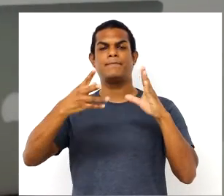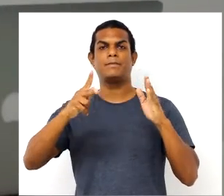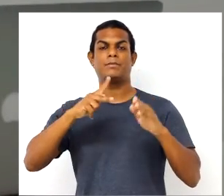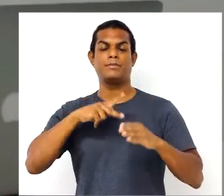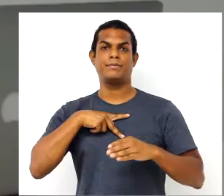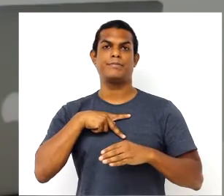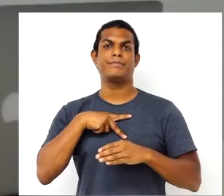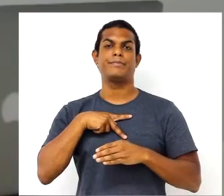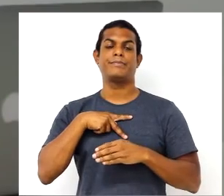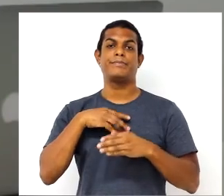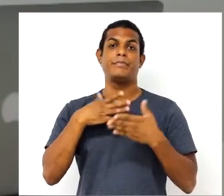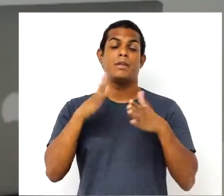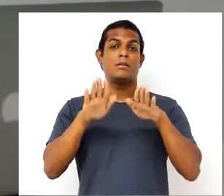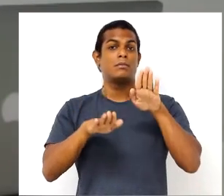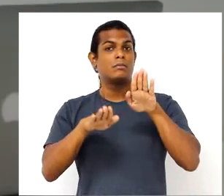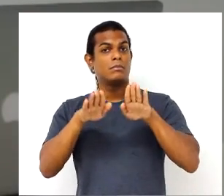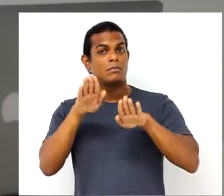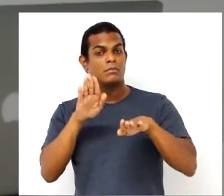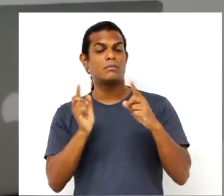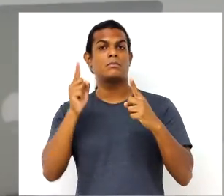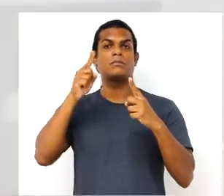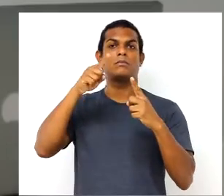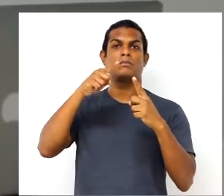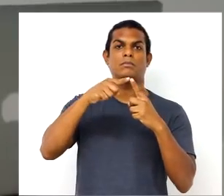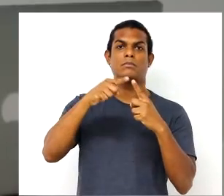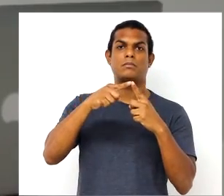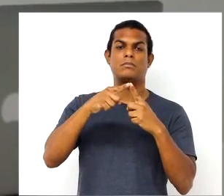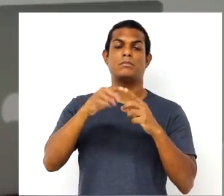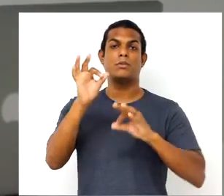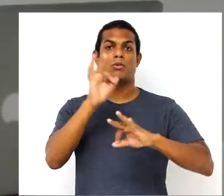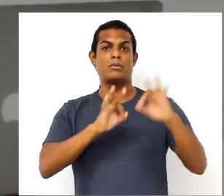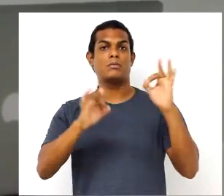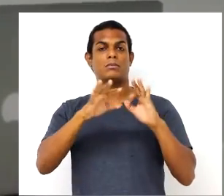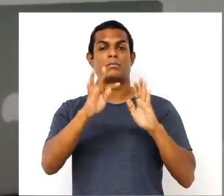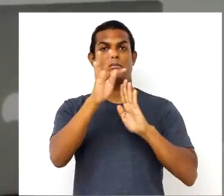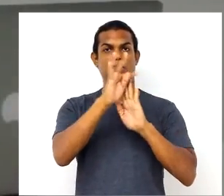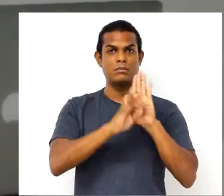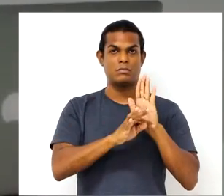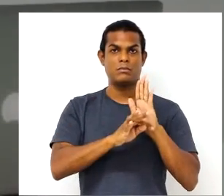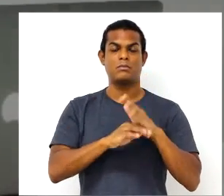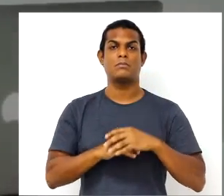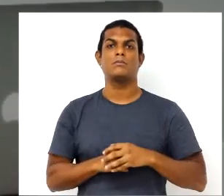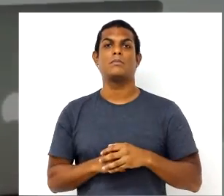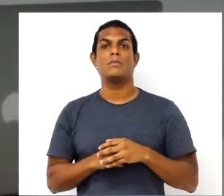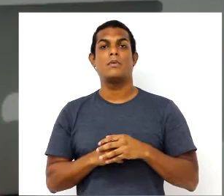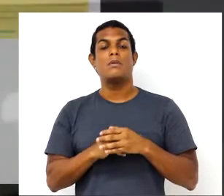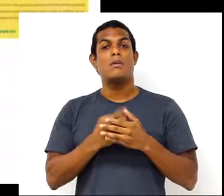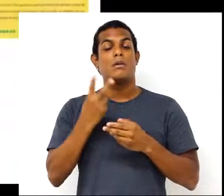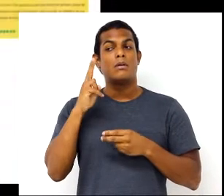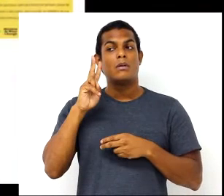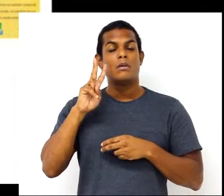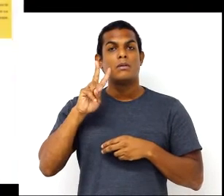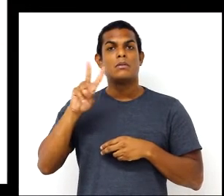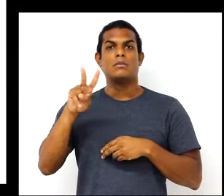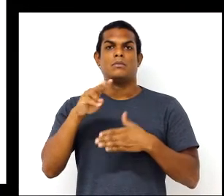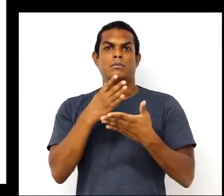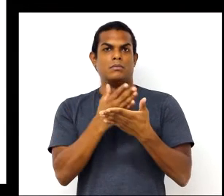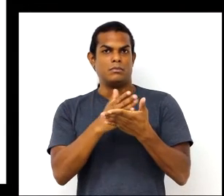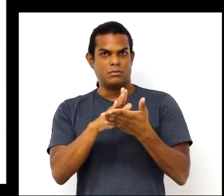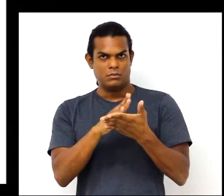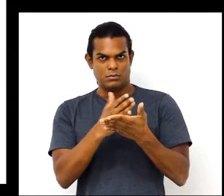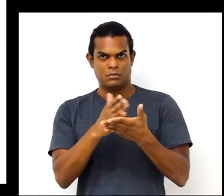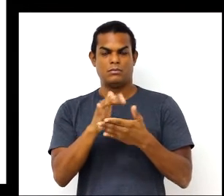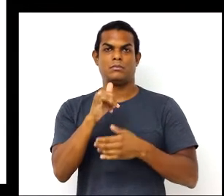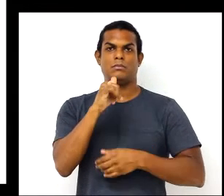da intencionalidade daquele texto e por aí. Vejamos alguns exemplos de gêneros textuais. Percebam que